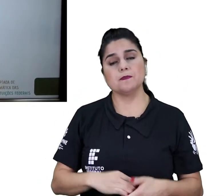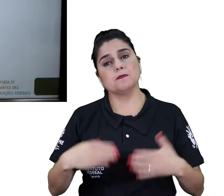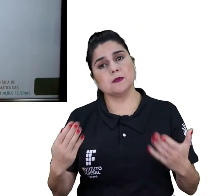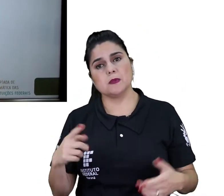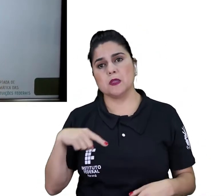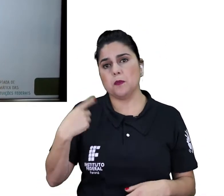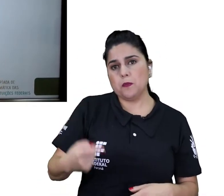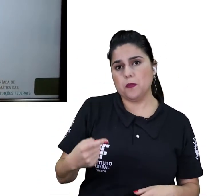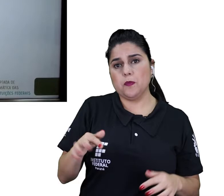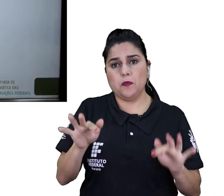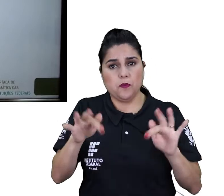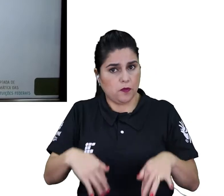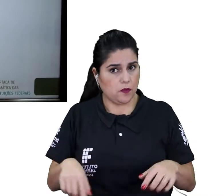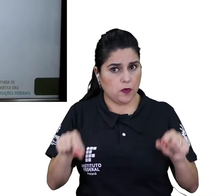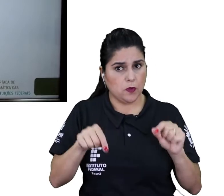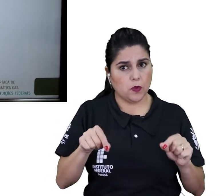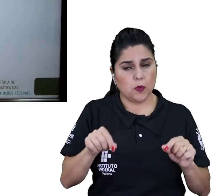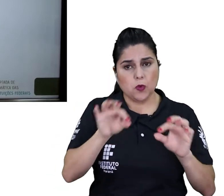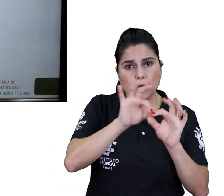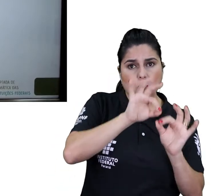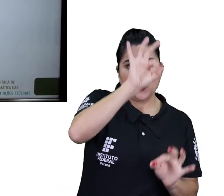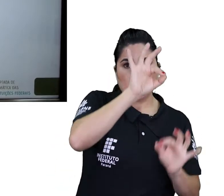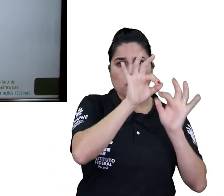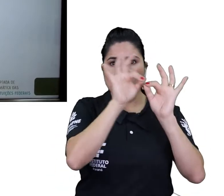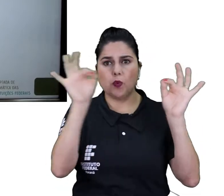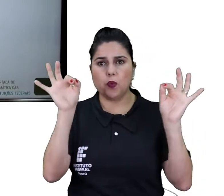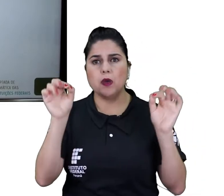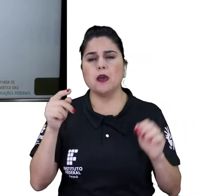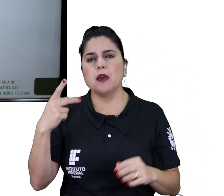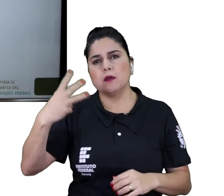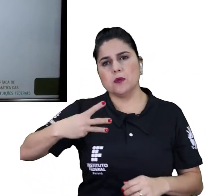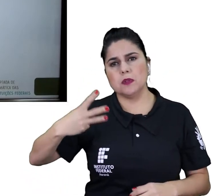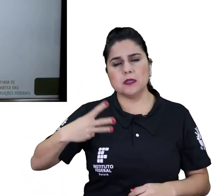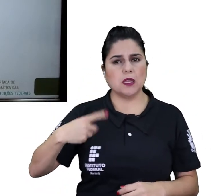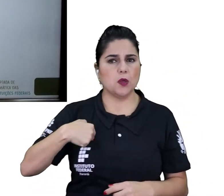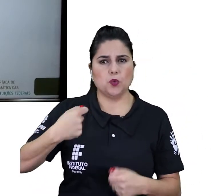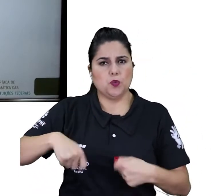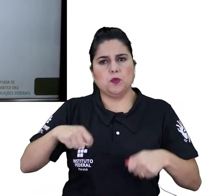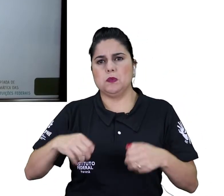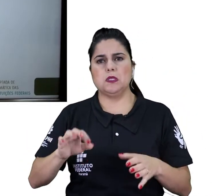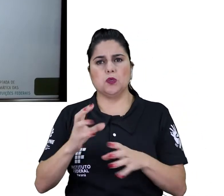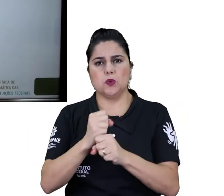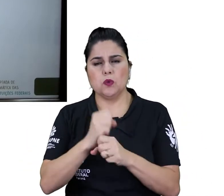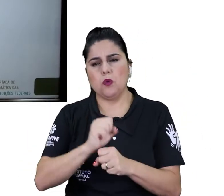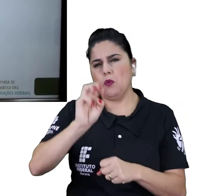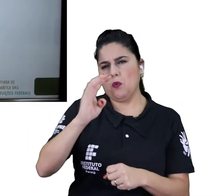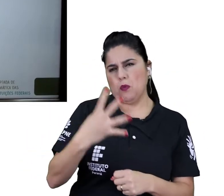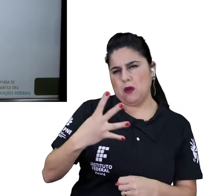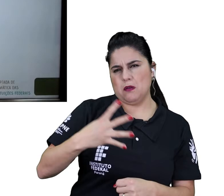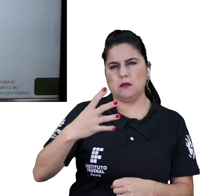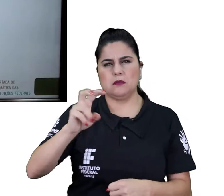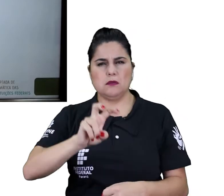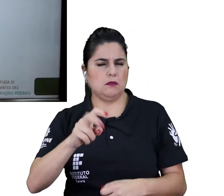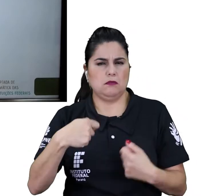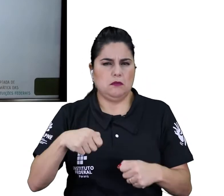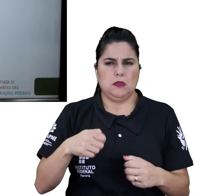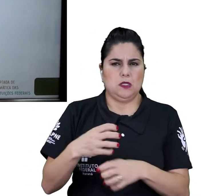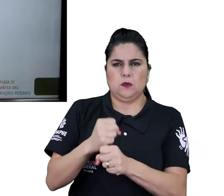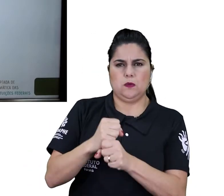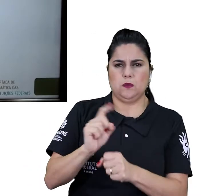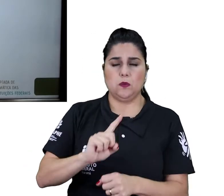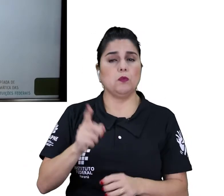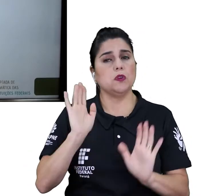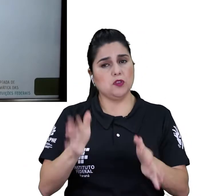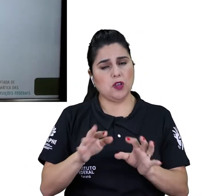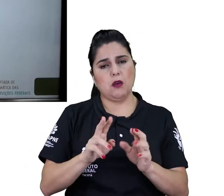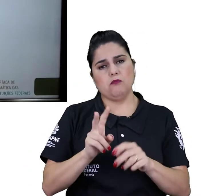E, finalmente, esse perímetro do terceiro, que eu não preciso calcular o quarto, o quinto, que a gente já vai ter aqui uma